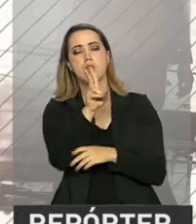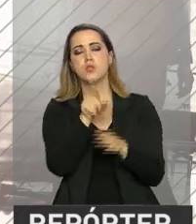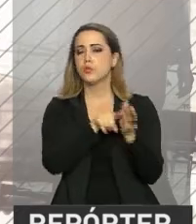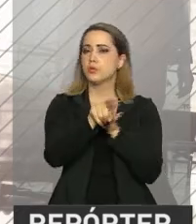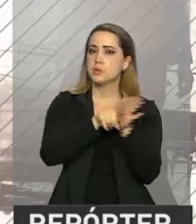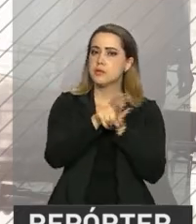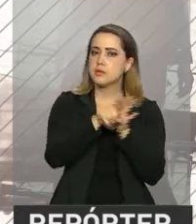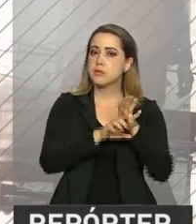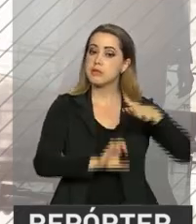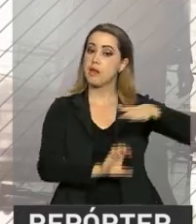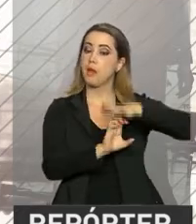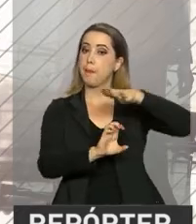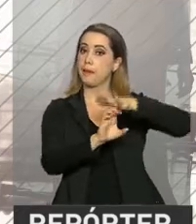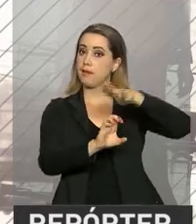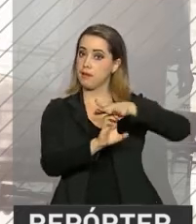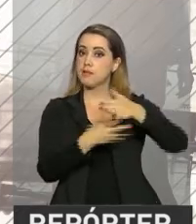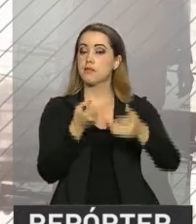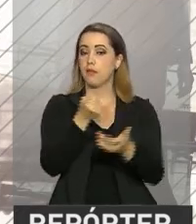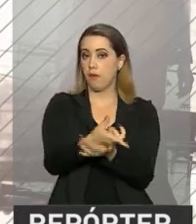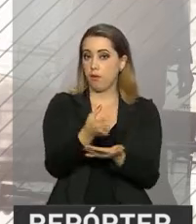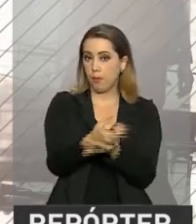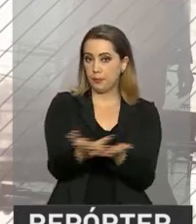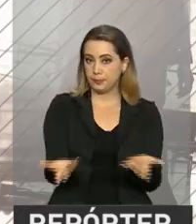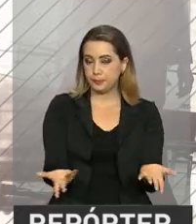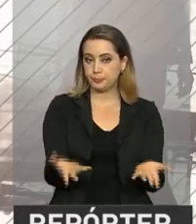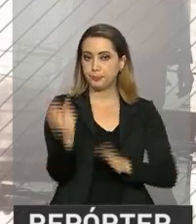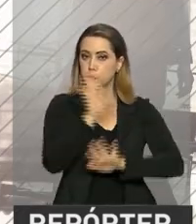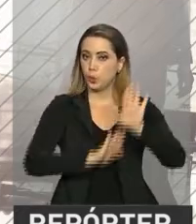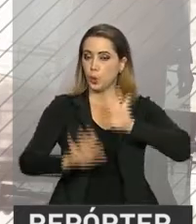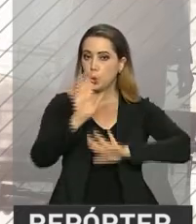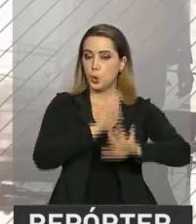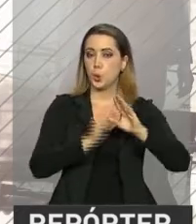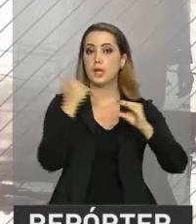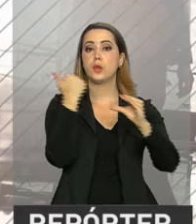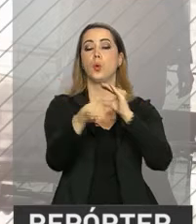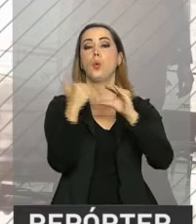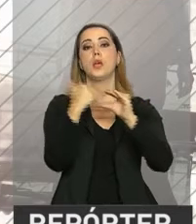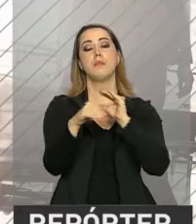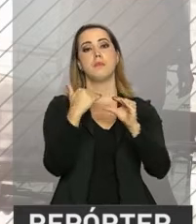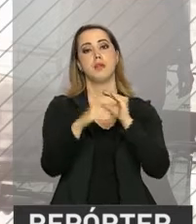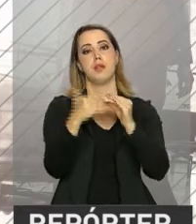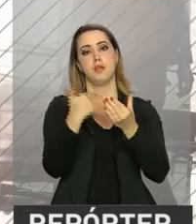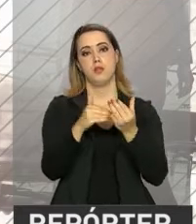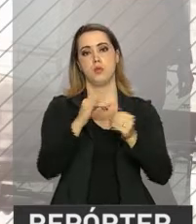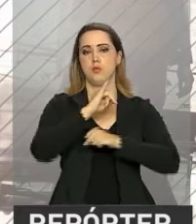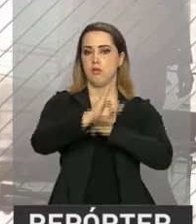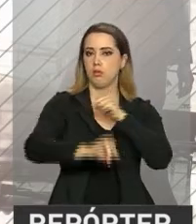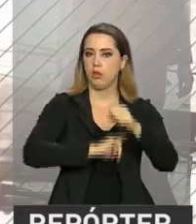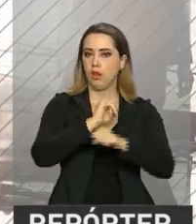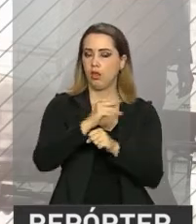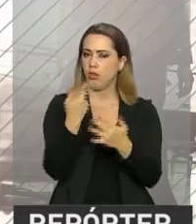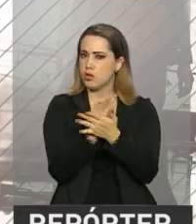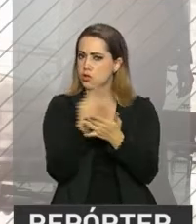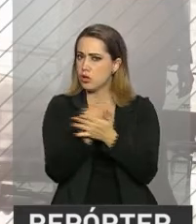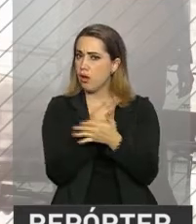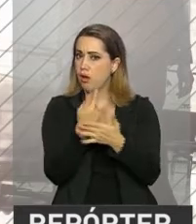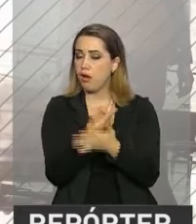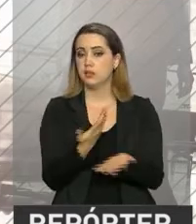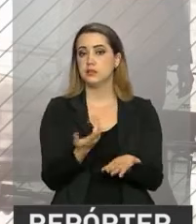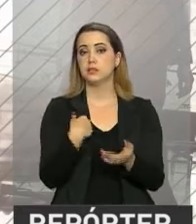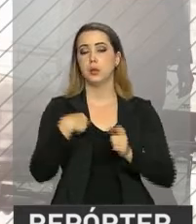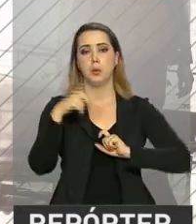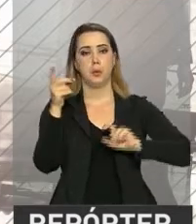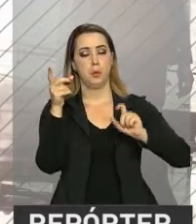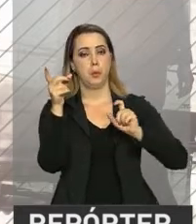da loja em que pretende comprar cuidado com e-mails e sites fraudulentos procure no site informações